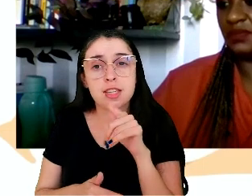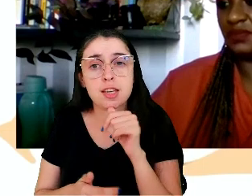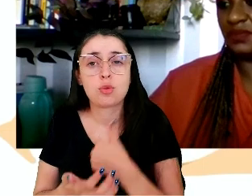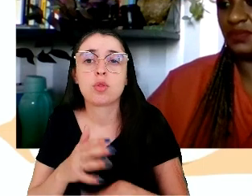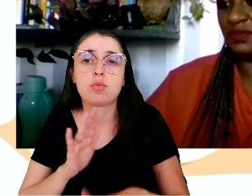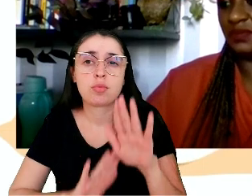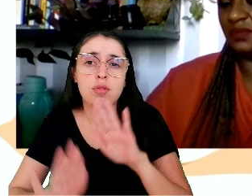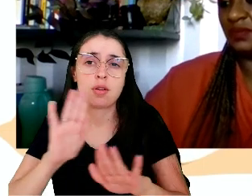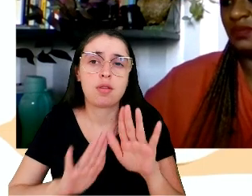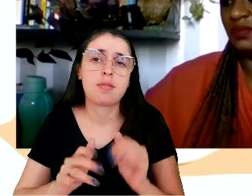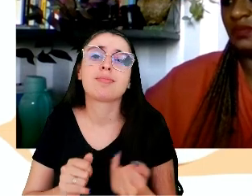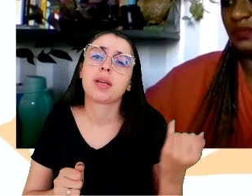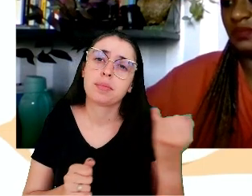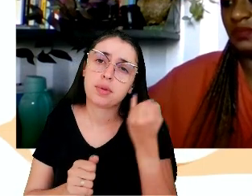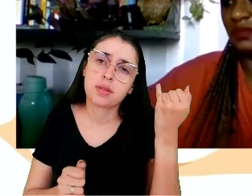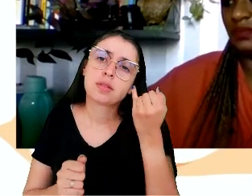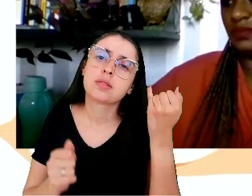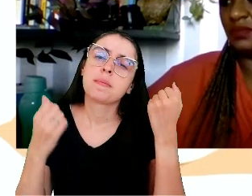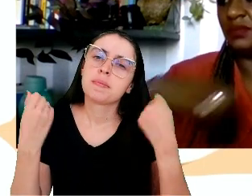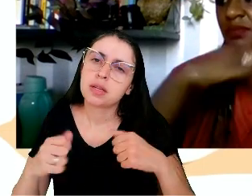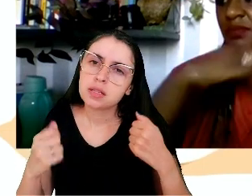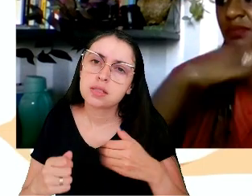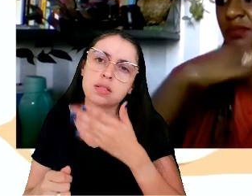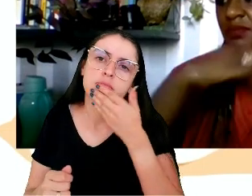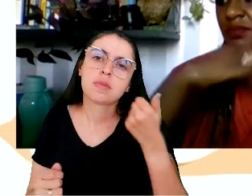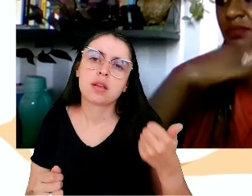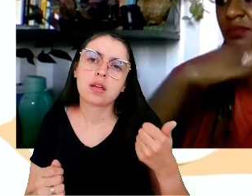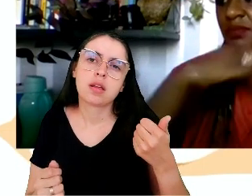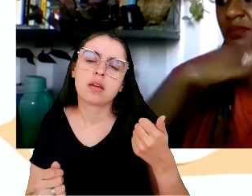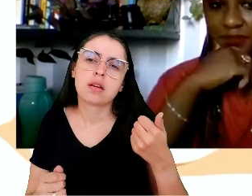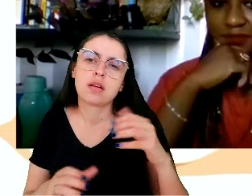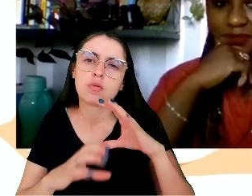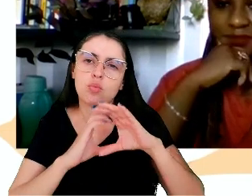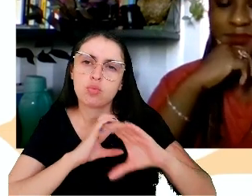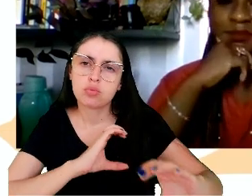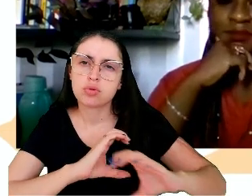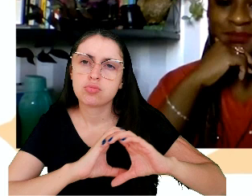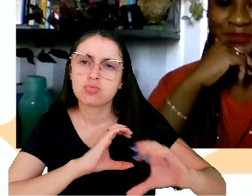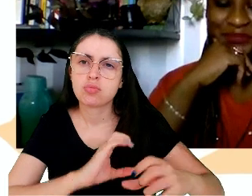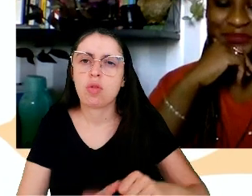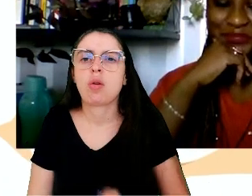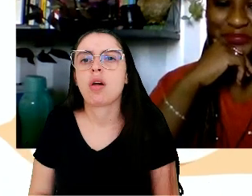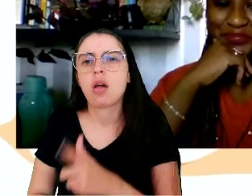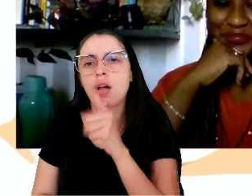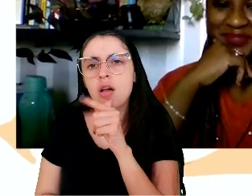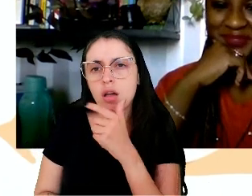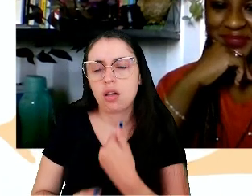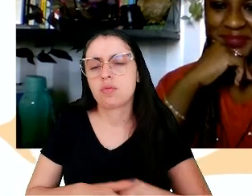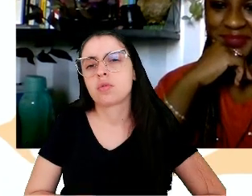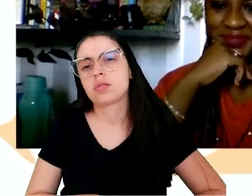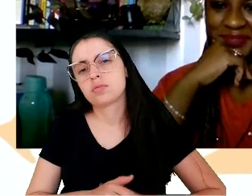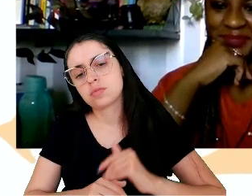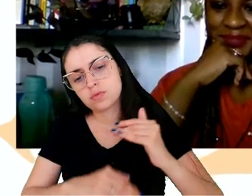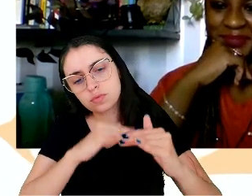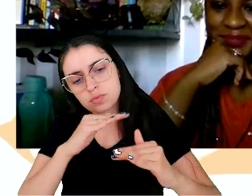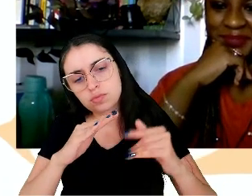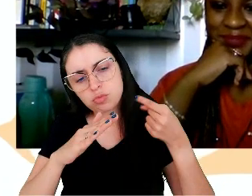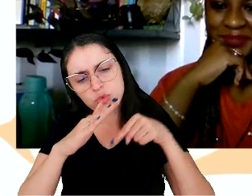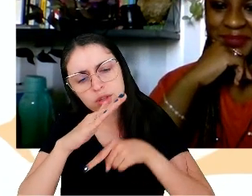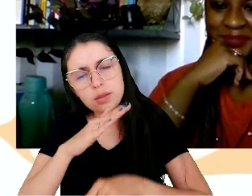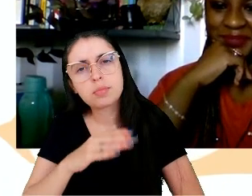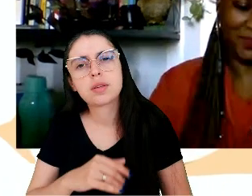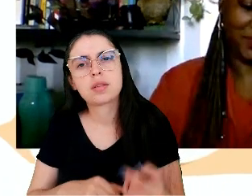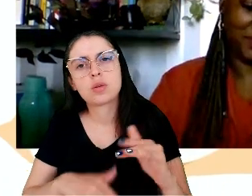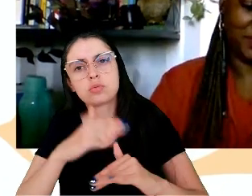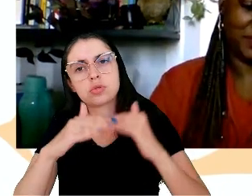Nós precisamos melhorar os serviços de água e esgoto, isso é fundamental para o desenvolvimento do nosso país. E